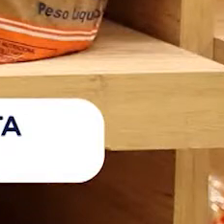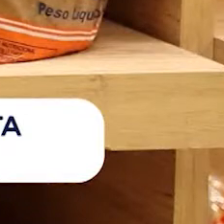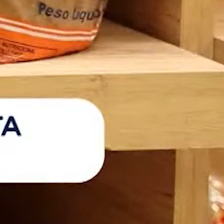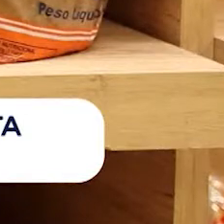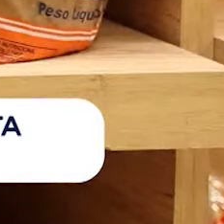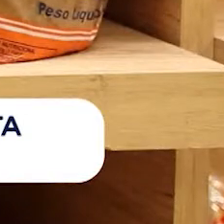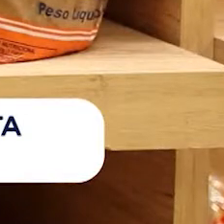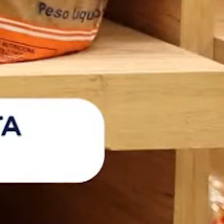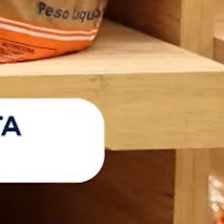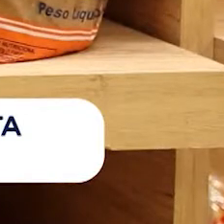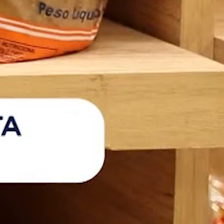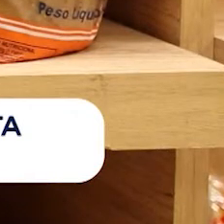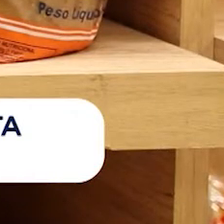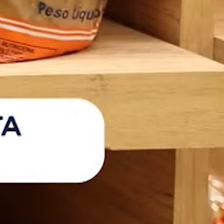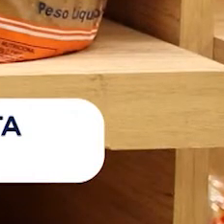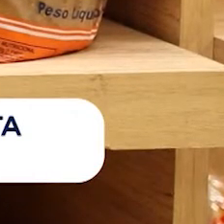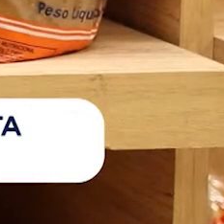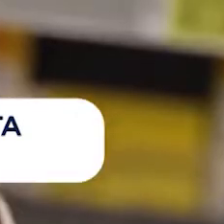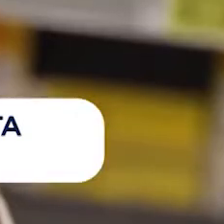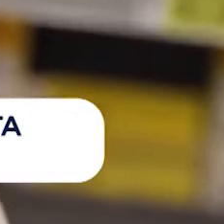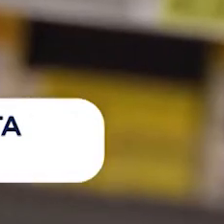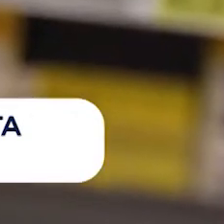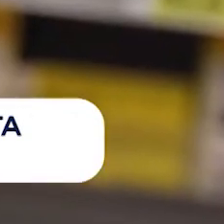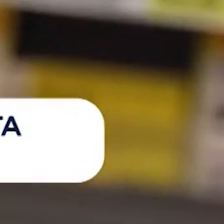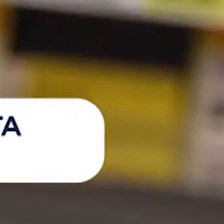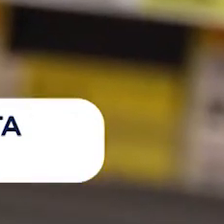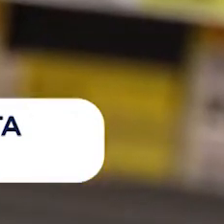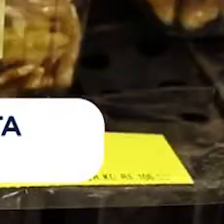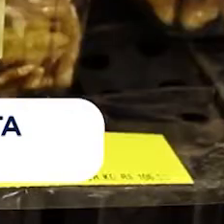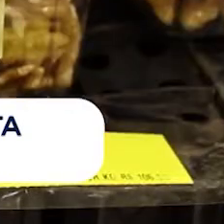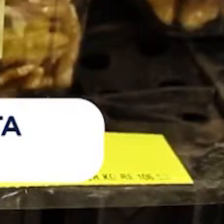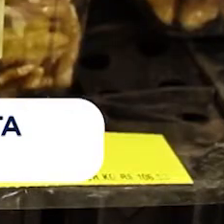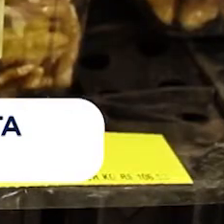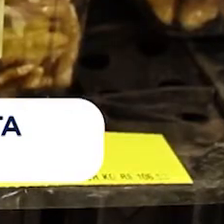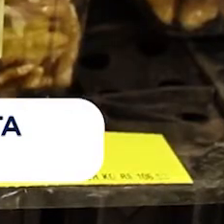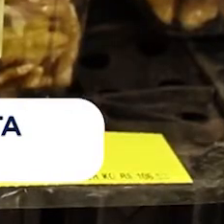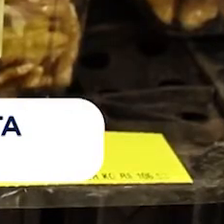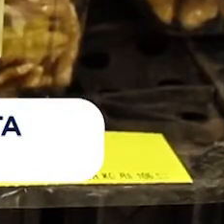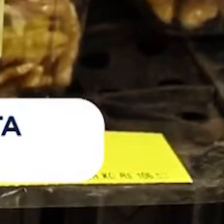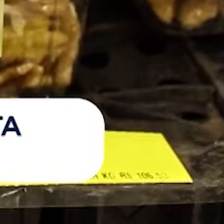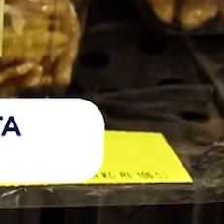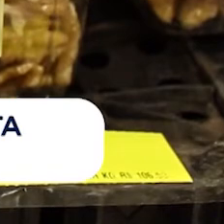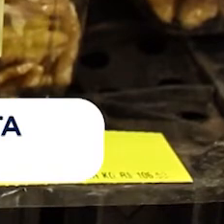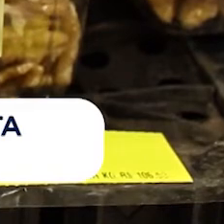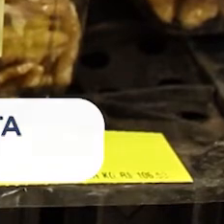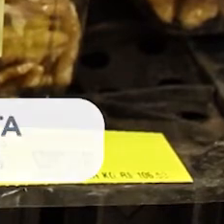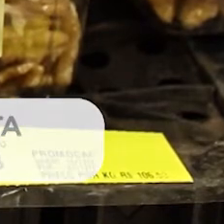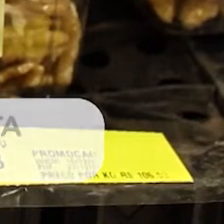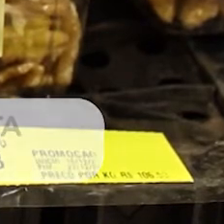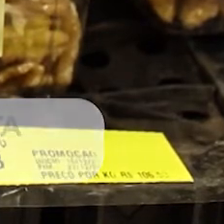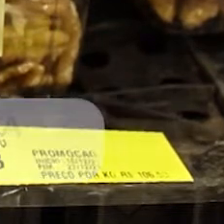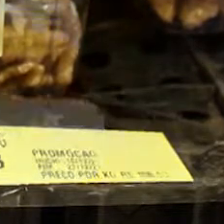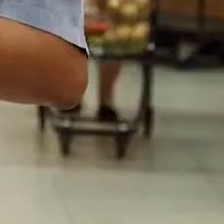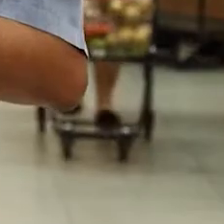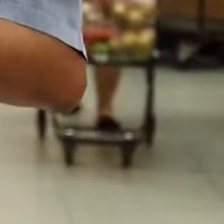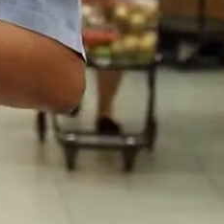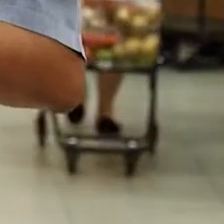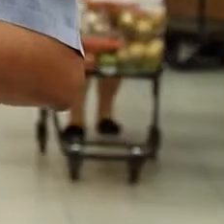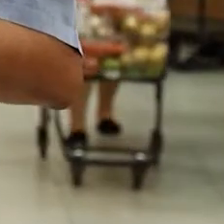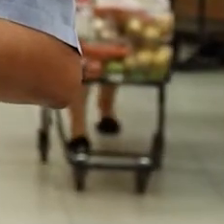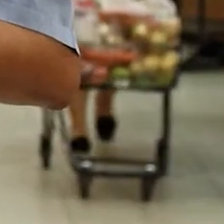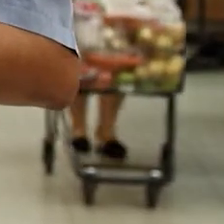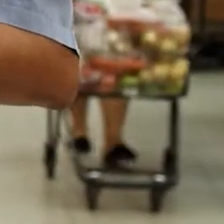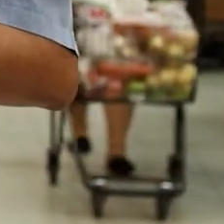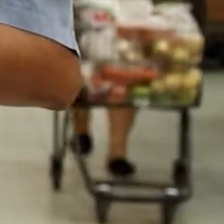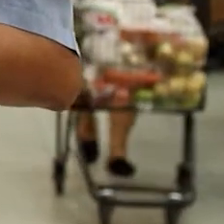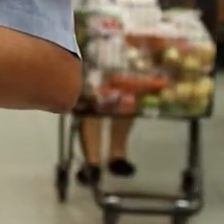de ano para garantir os panetones, os perus, frutas secas e tantas outras delícias da época. Apesar